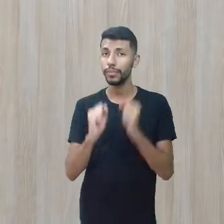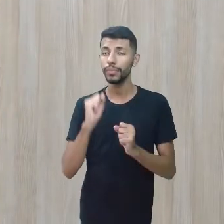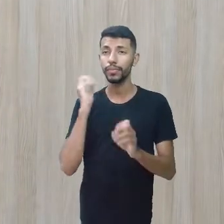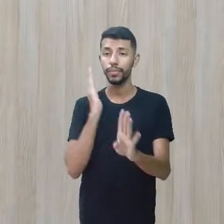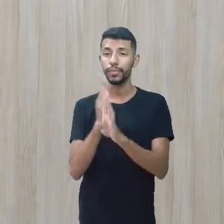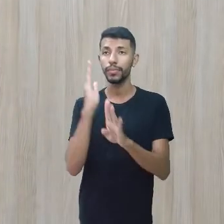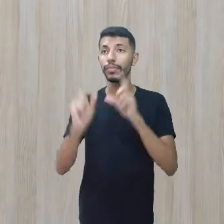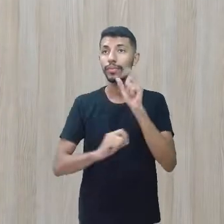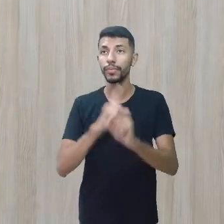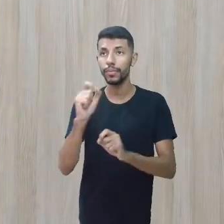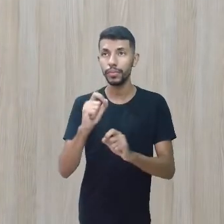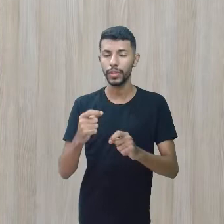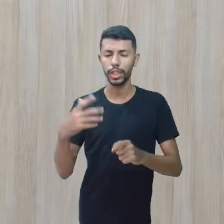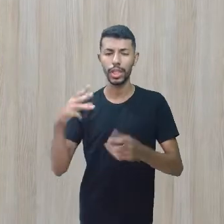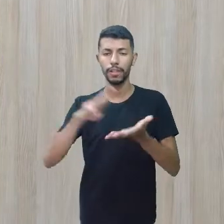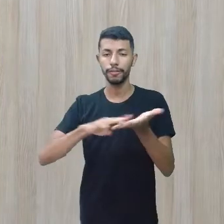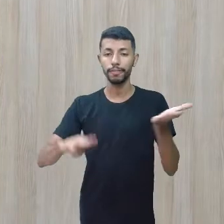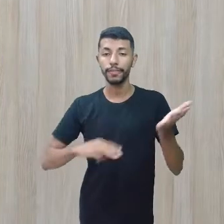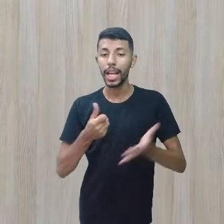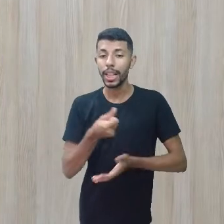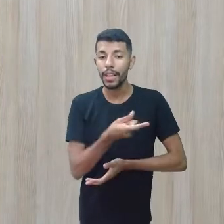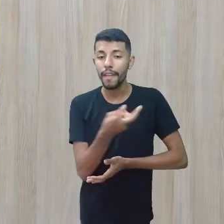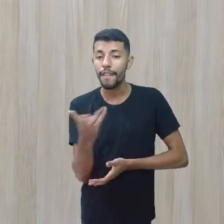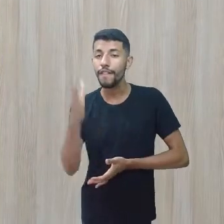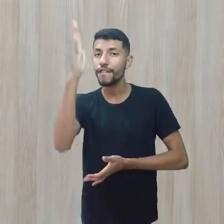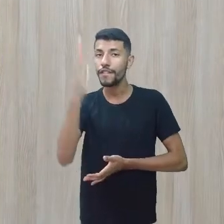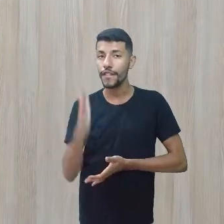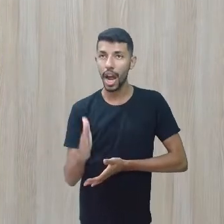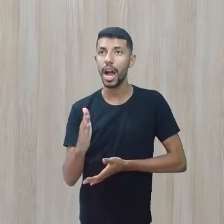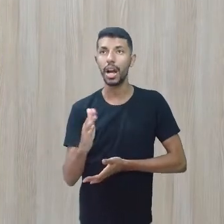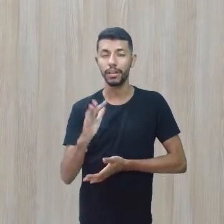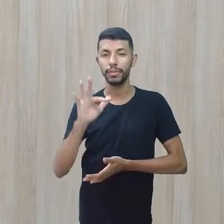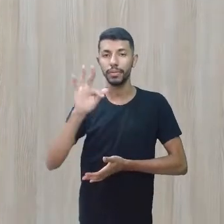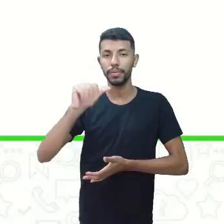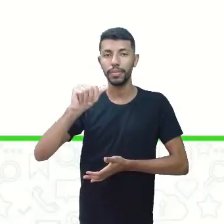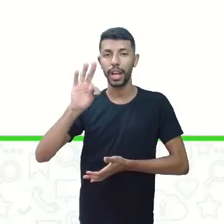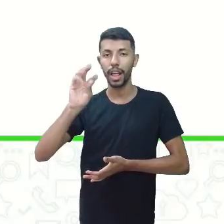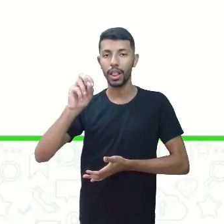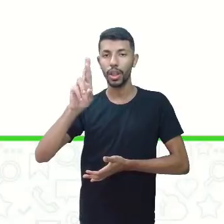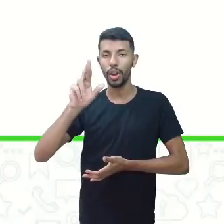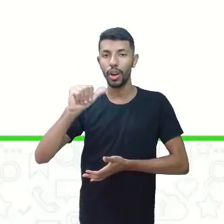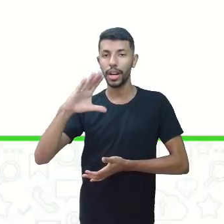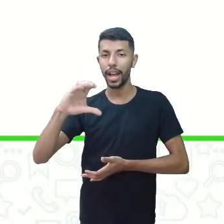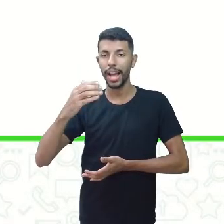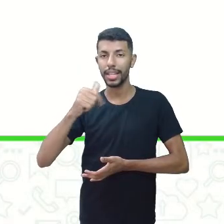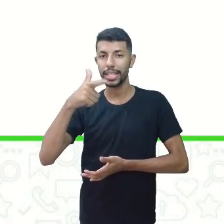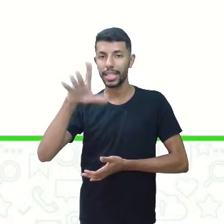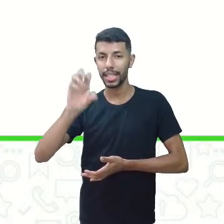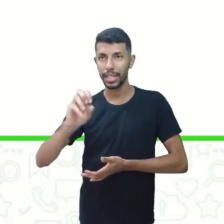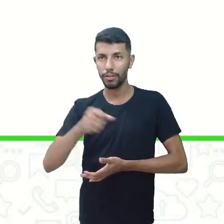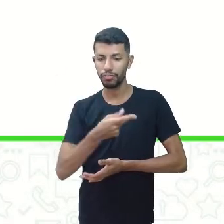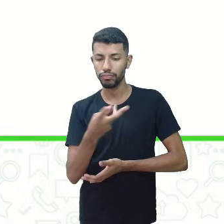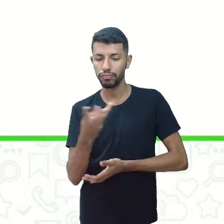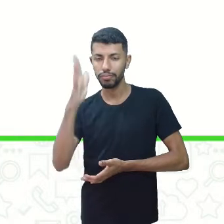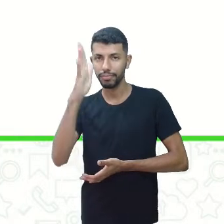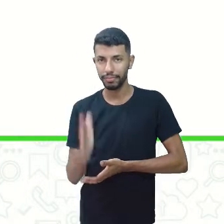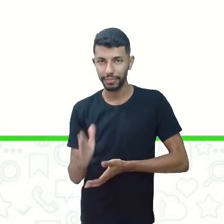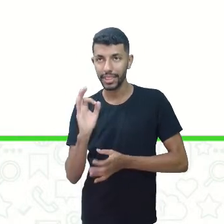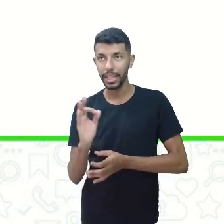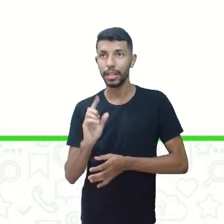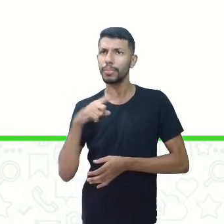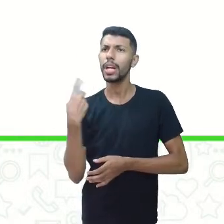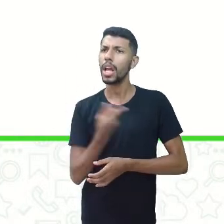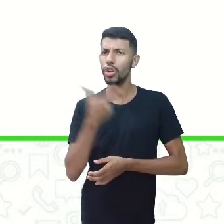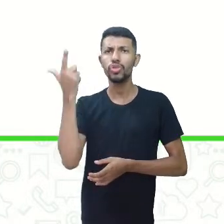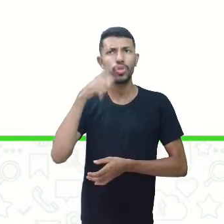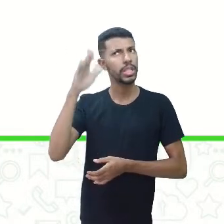descobrir pelo método fatoração, a gente já viu fatoração, isso aí é só uma breve revisão, tá, gente? Para a gente entender. Eu coloquei um número